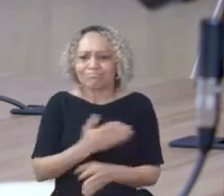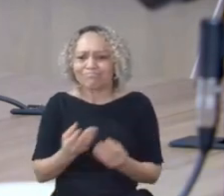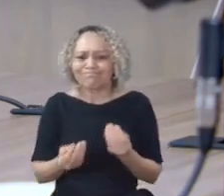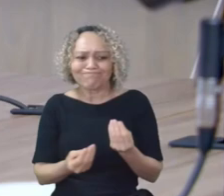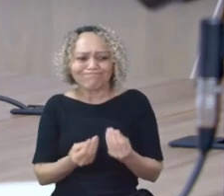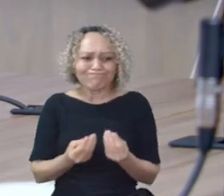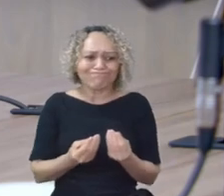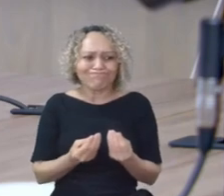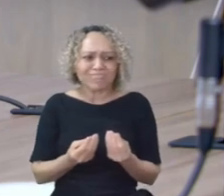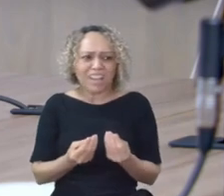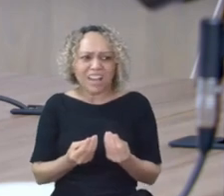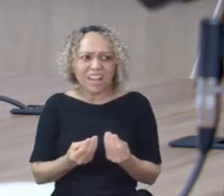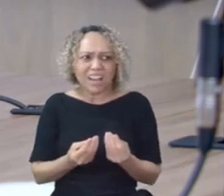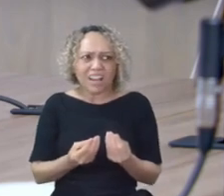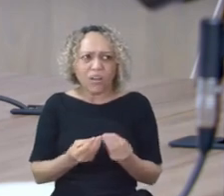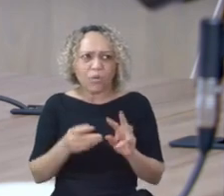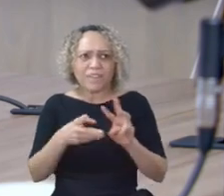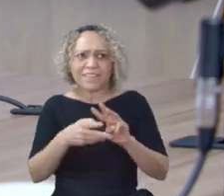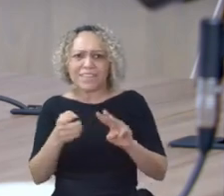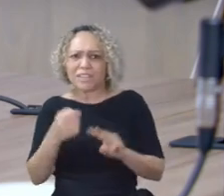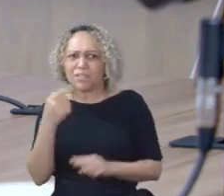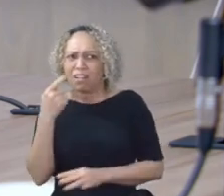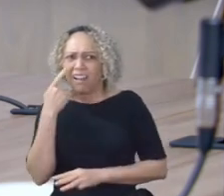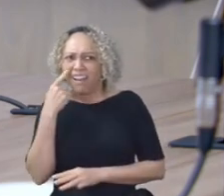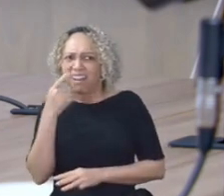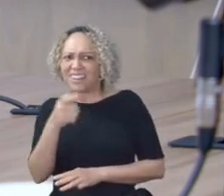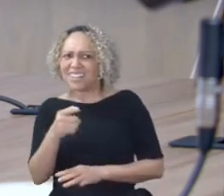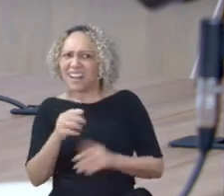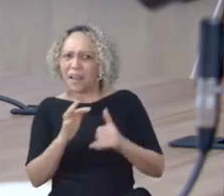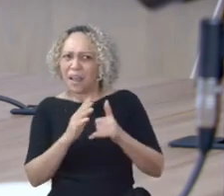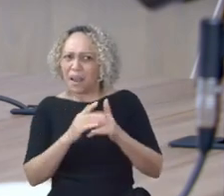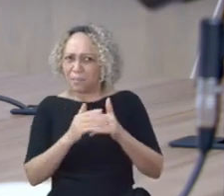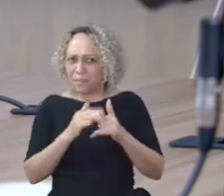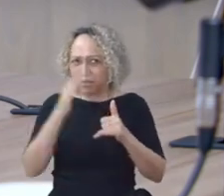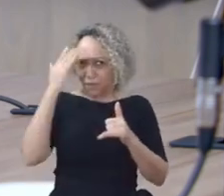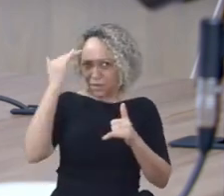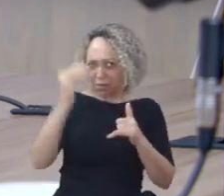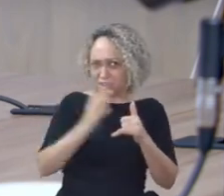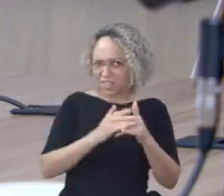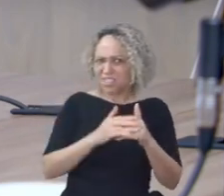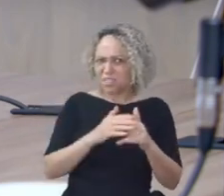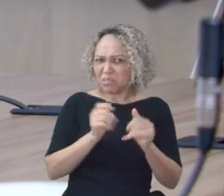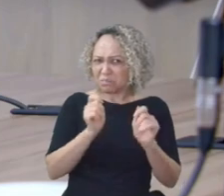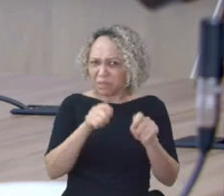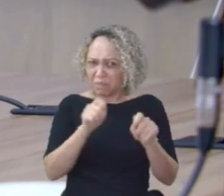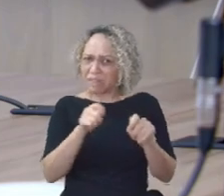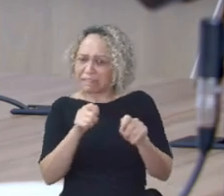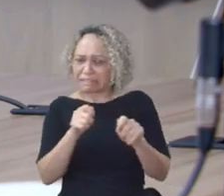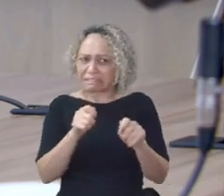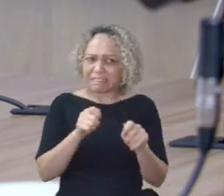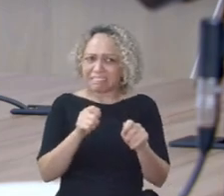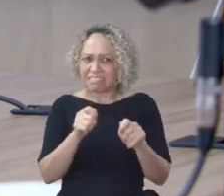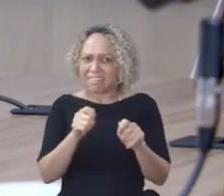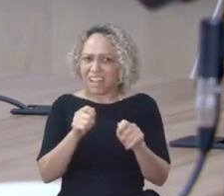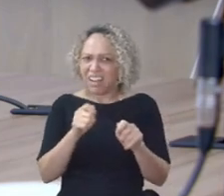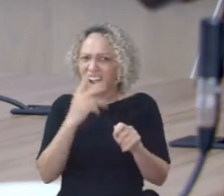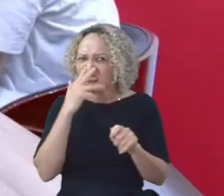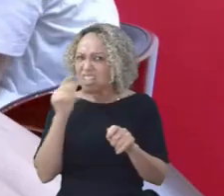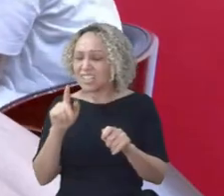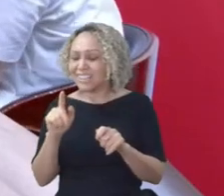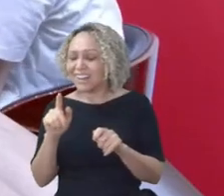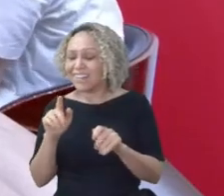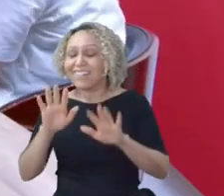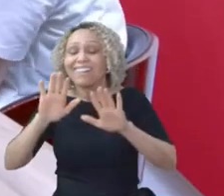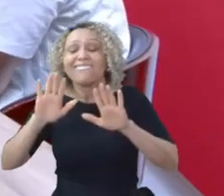ter, é impossível. Aí quando vê alguém fala, não, dá. E eles vão lá e vão tentar também. Ai, que lindo, que